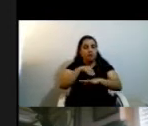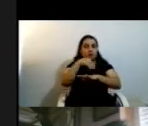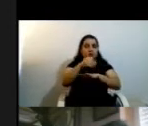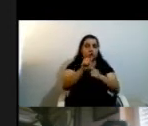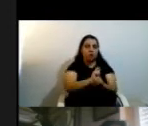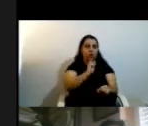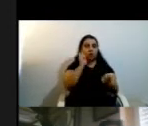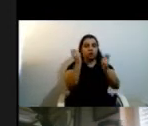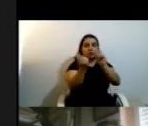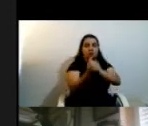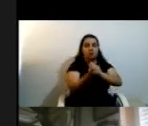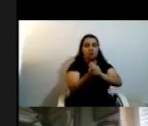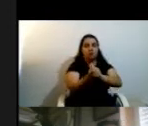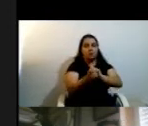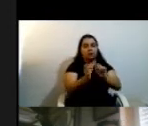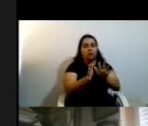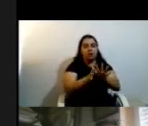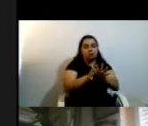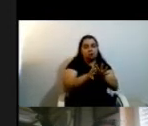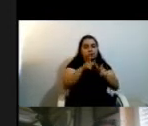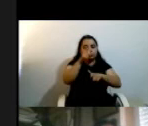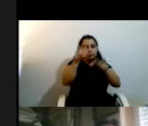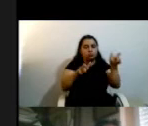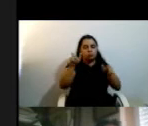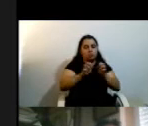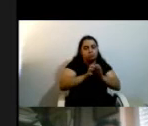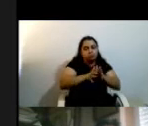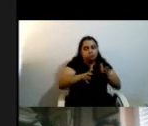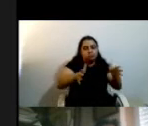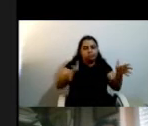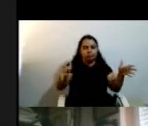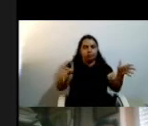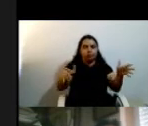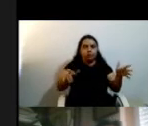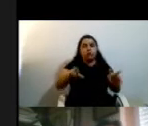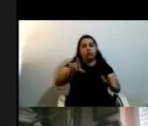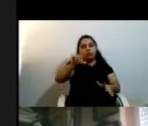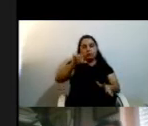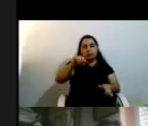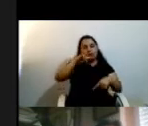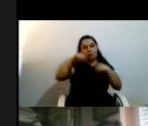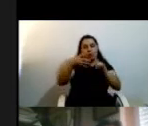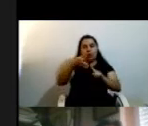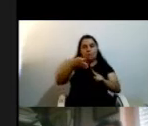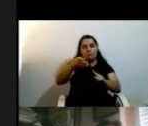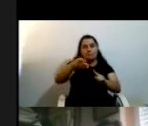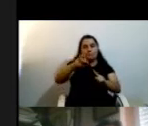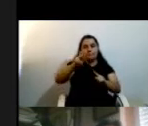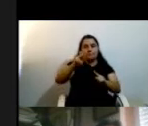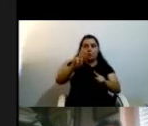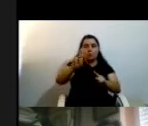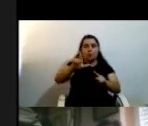a mais pessoas, mas a Paula Pinto terá a oportunidade de falar mais sobre esses resultados